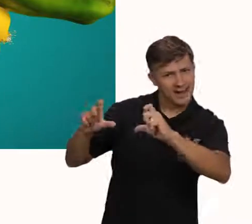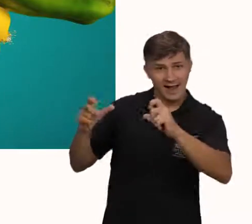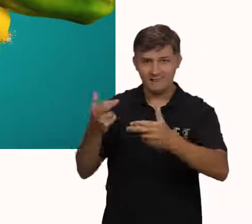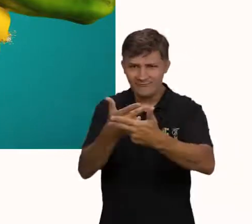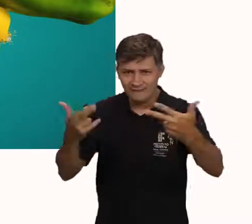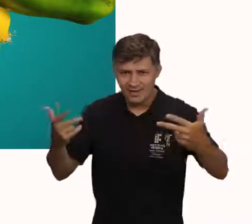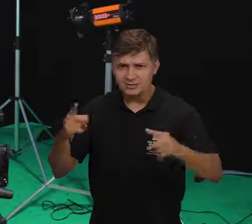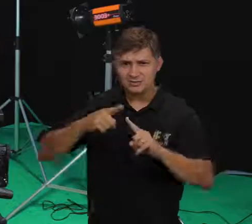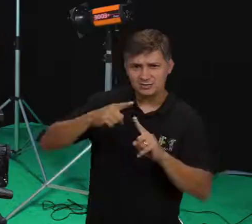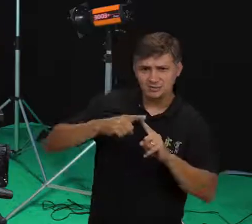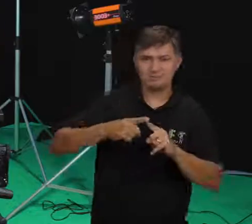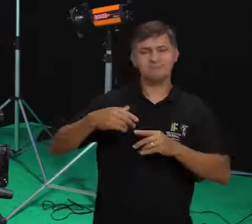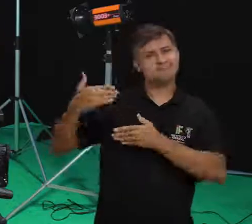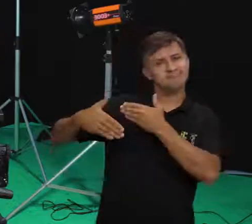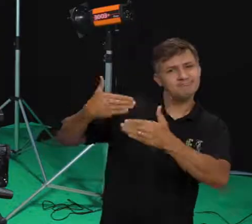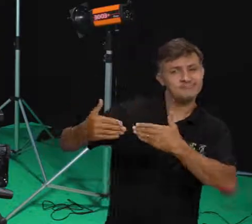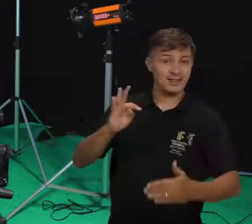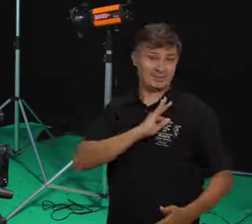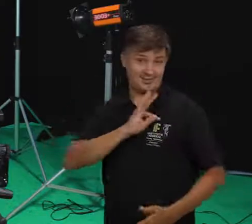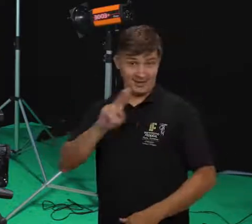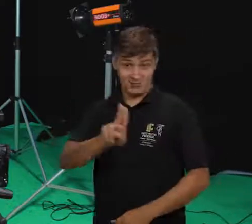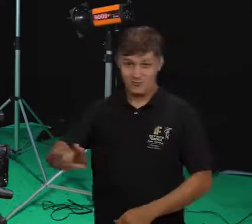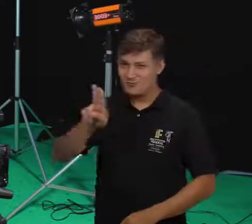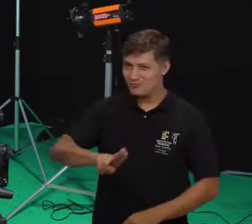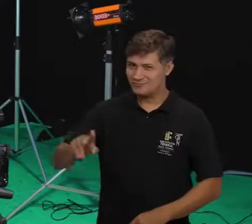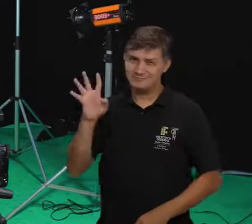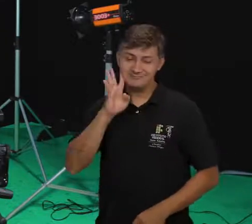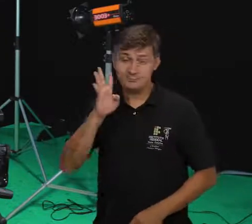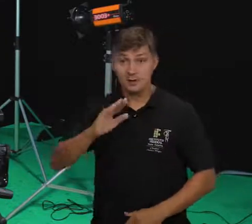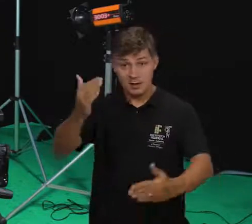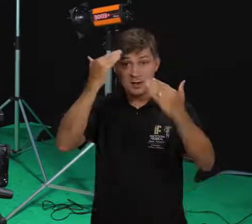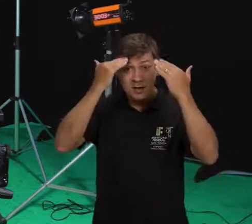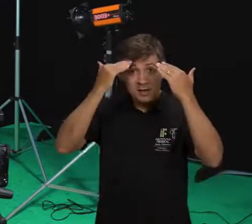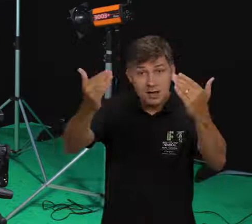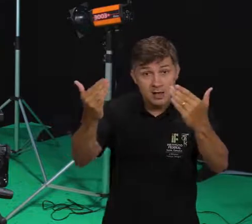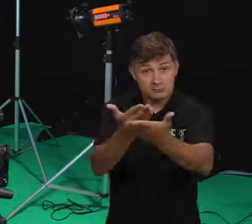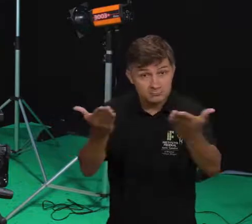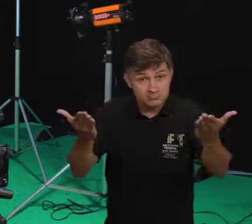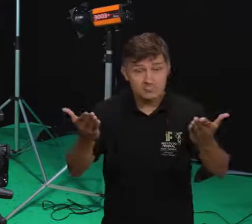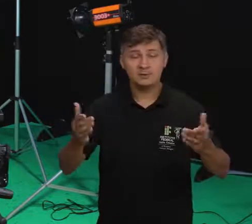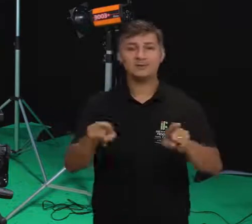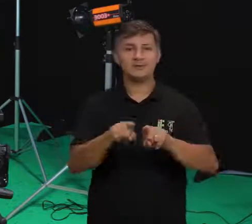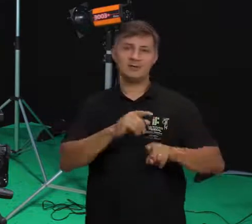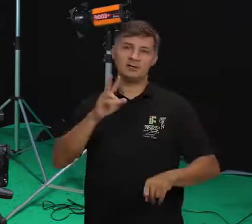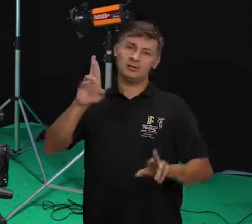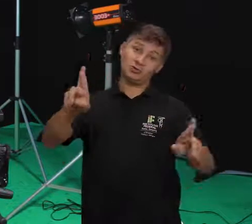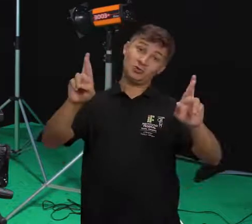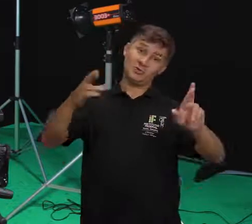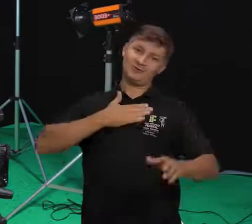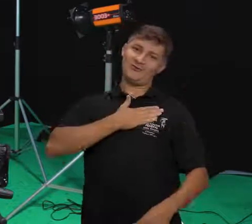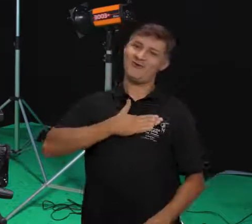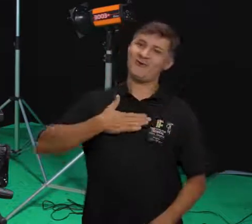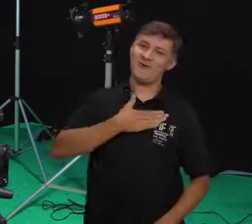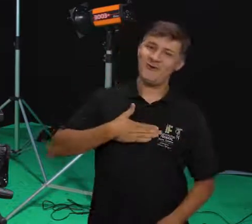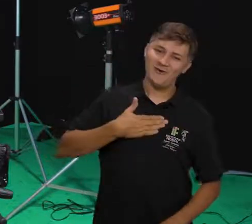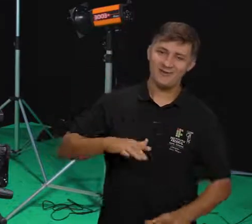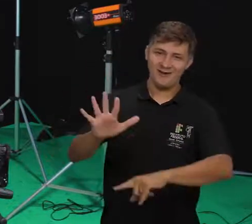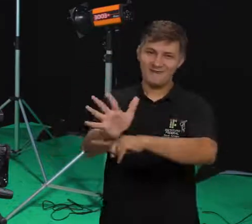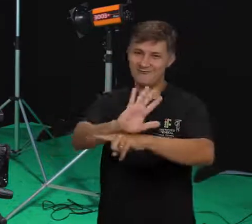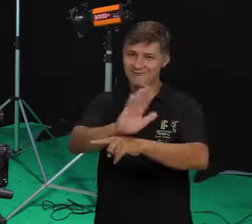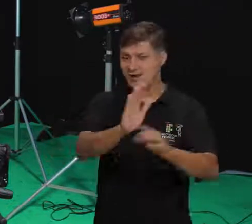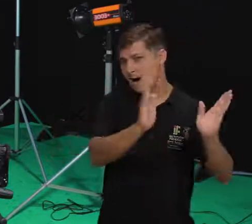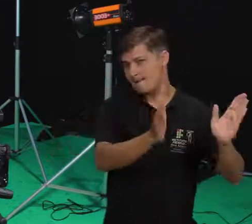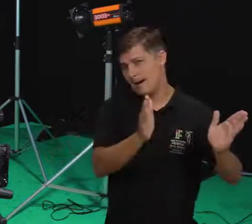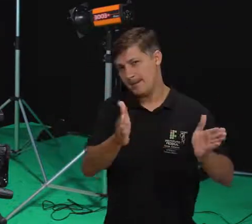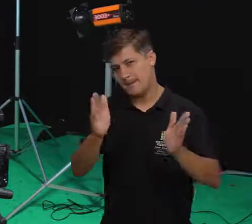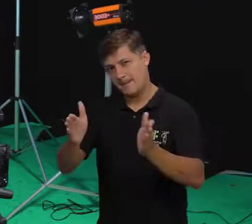nós produzimos aí ao longo dessa técnica também. Quero agradecer muito, espero que vocês tenham gostado aí dessa sequência de